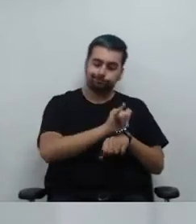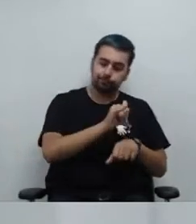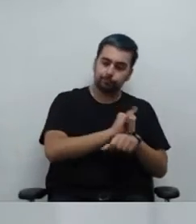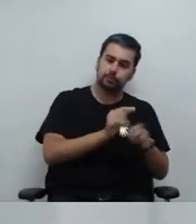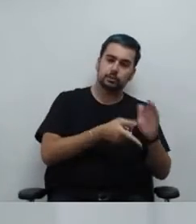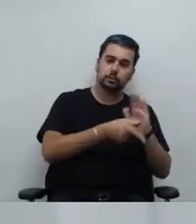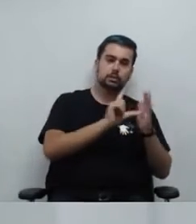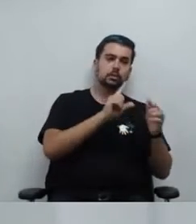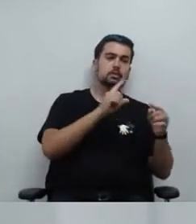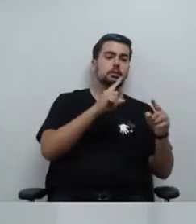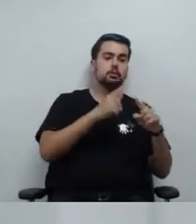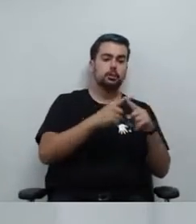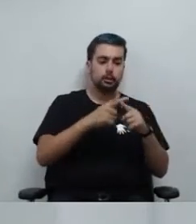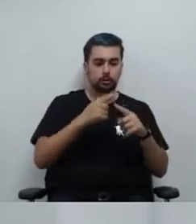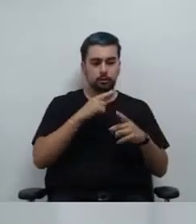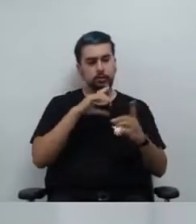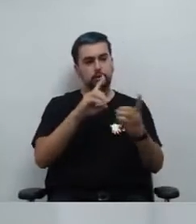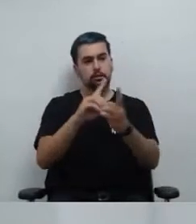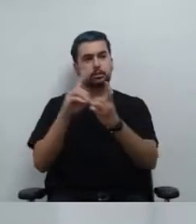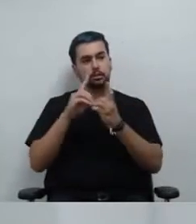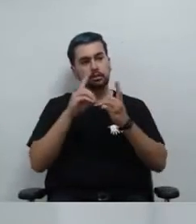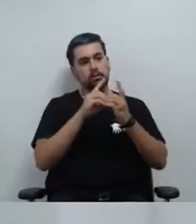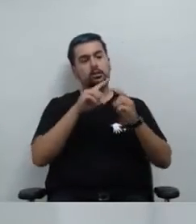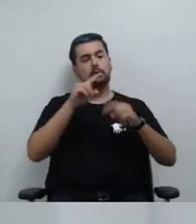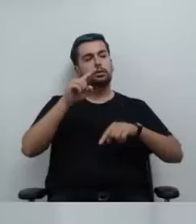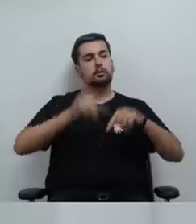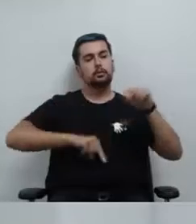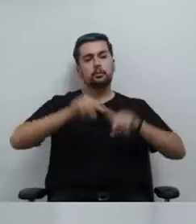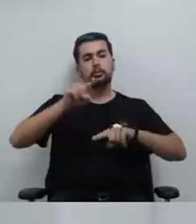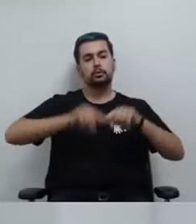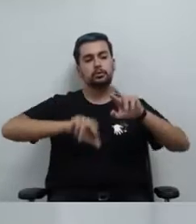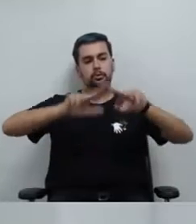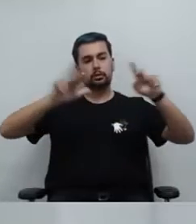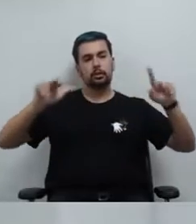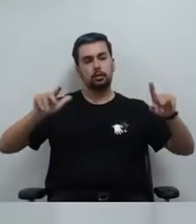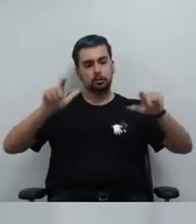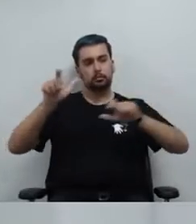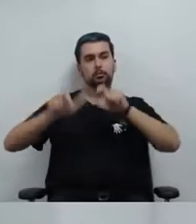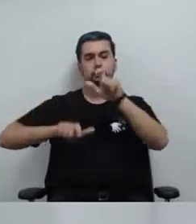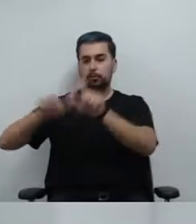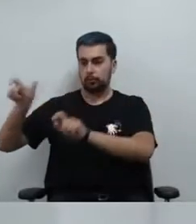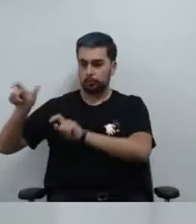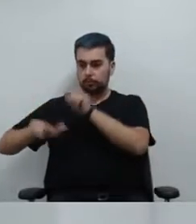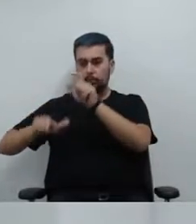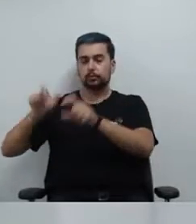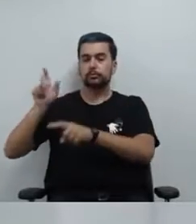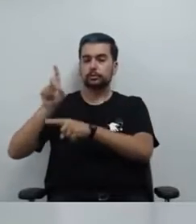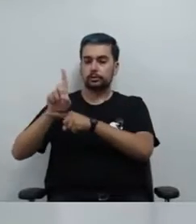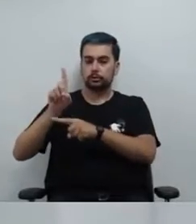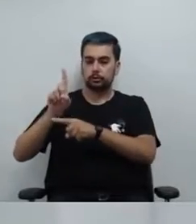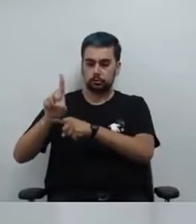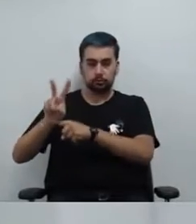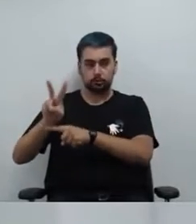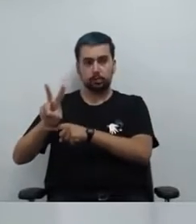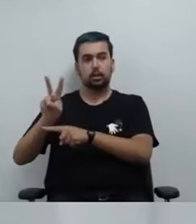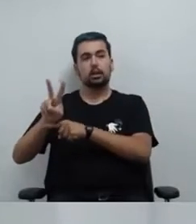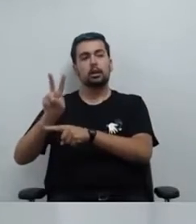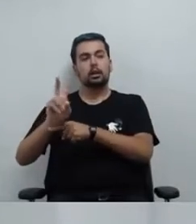essa população. Hoje são vários equipamentos que a gente tem para atender essa população, me tornando pouco tempo para